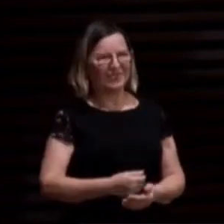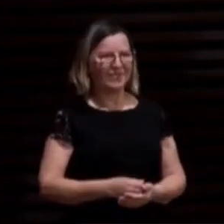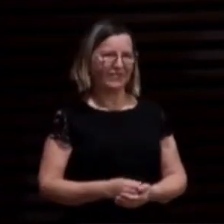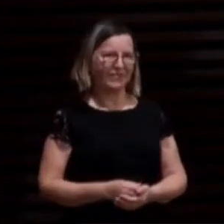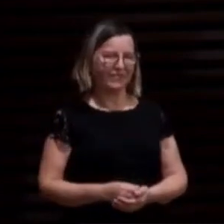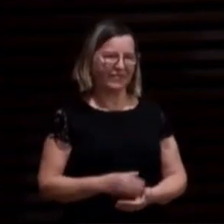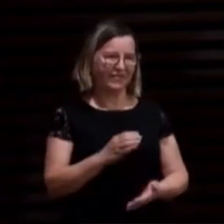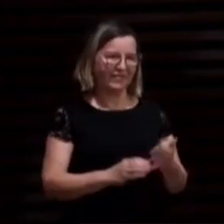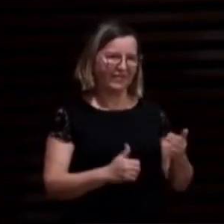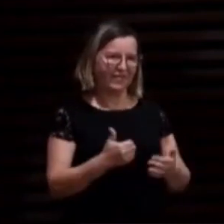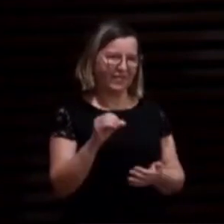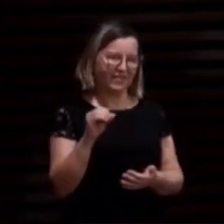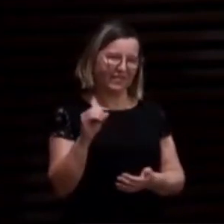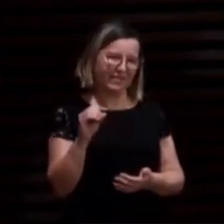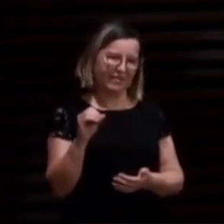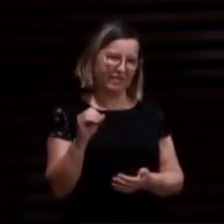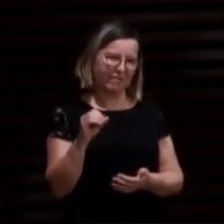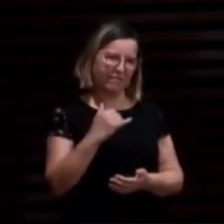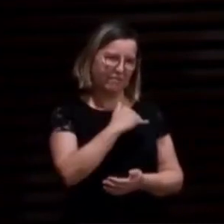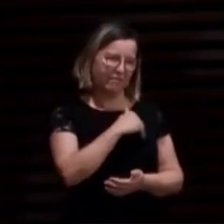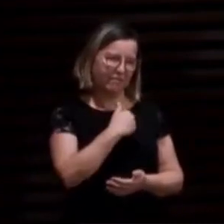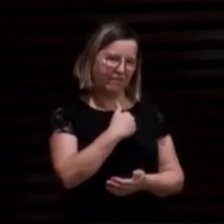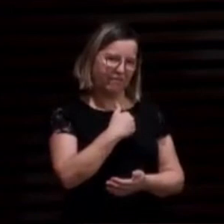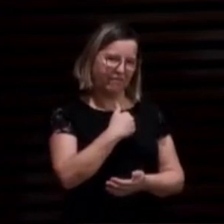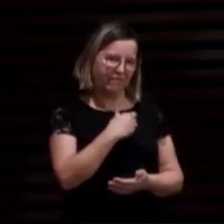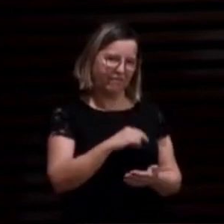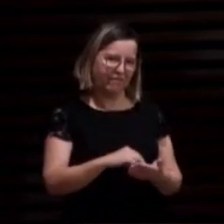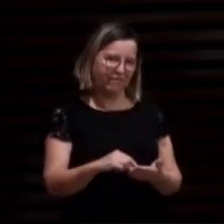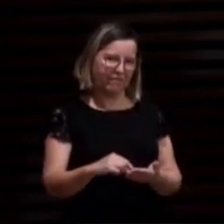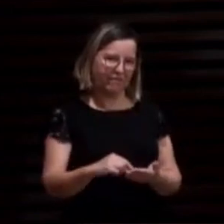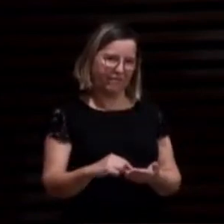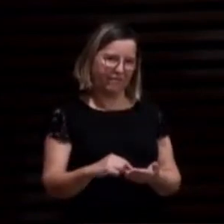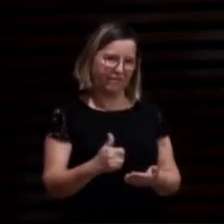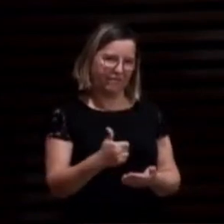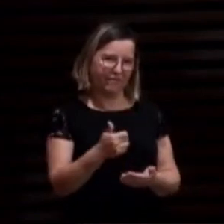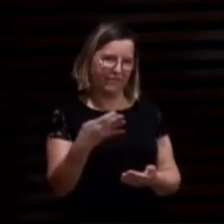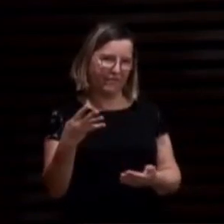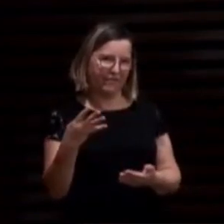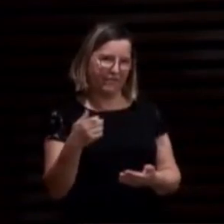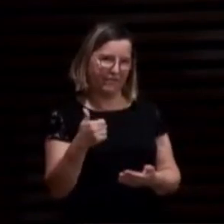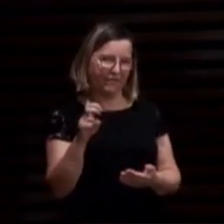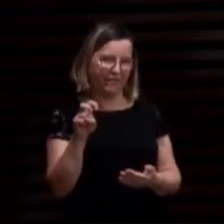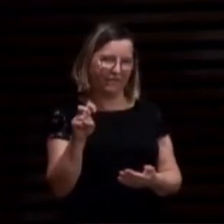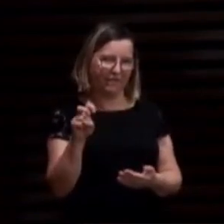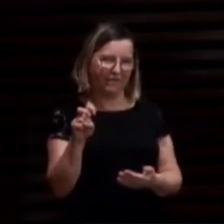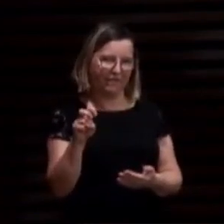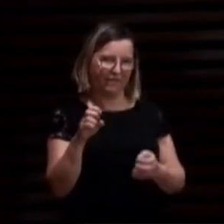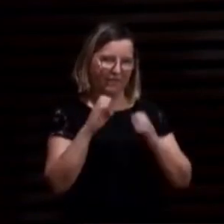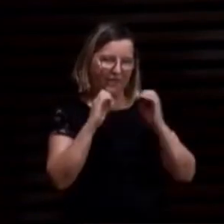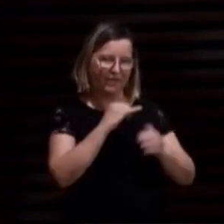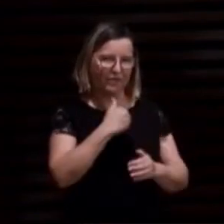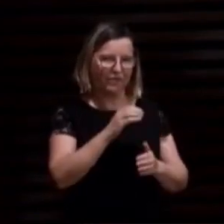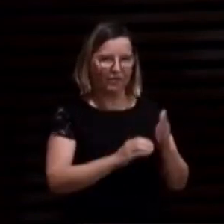O capítulo 10 de João, dos versículos 14 e 15, Evangelho de